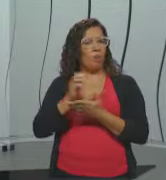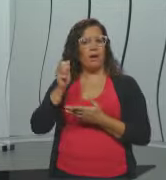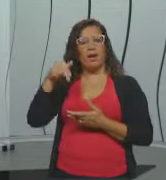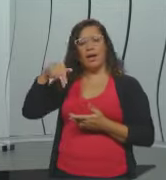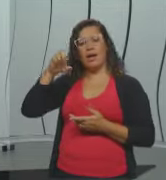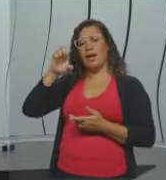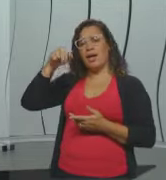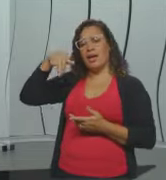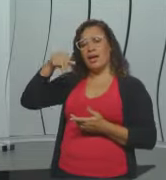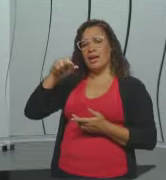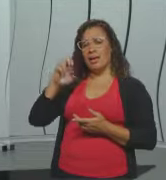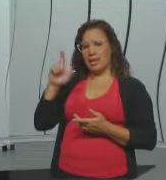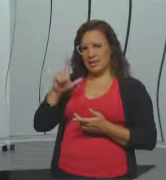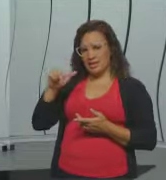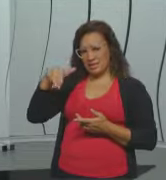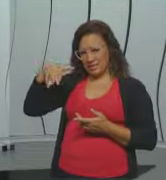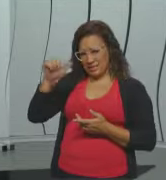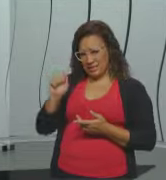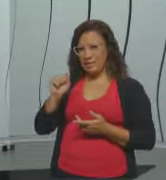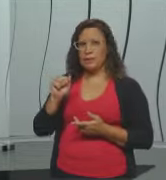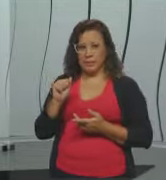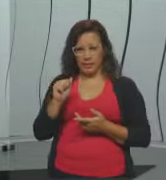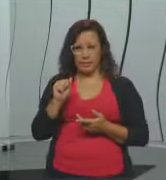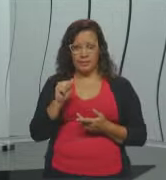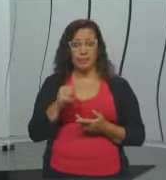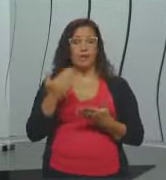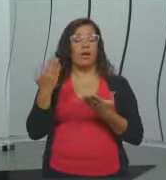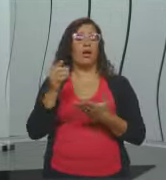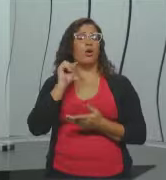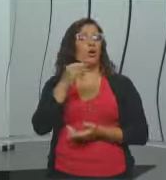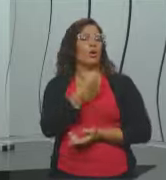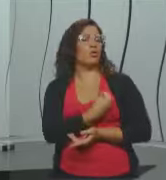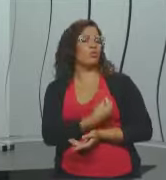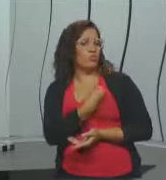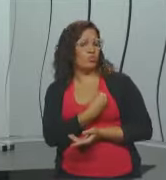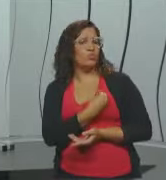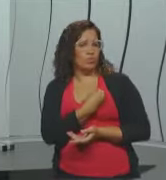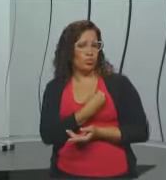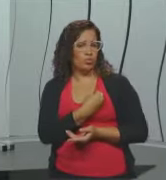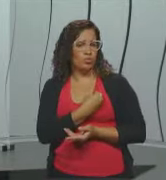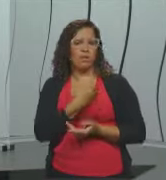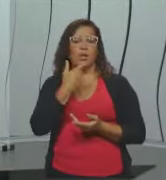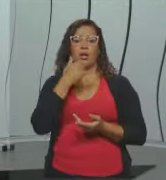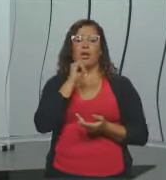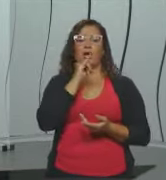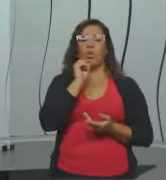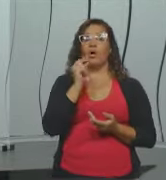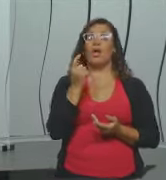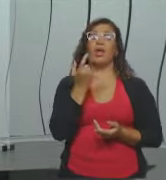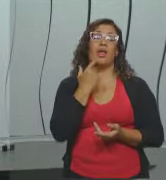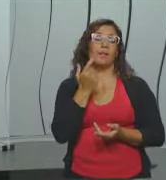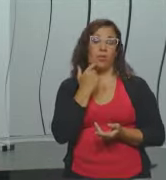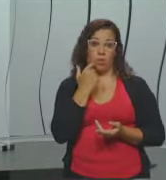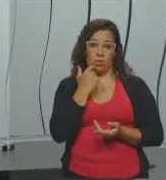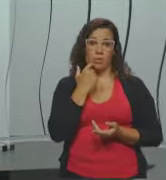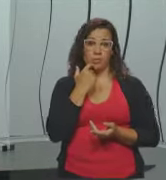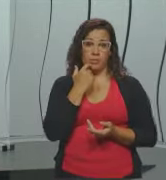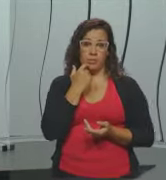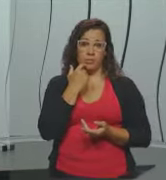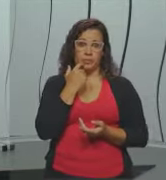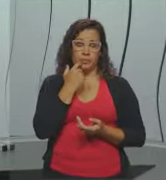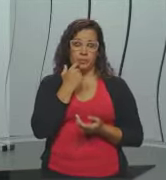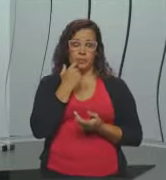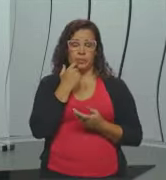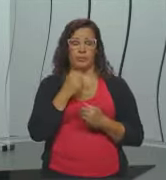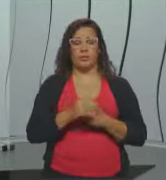com o ambiente. Essa enzima amilase funciona muito bem no ambiente neutro, que é o ambiente da boca. Mas,